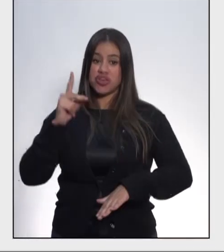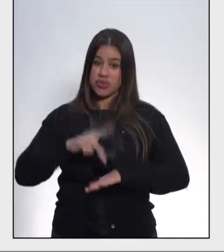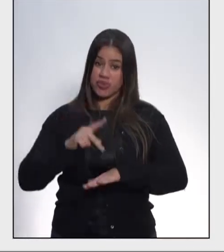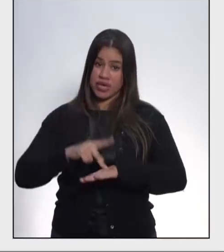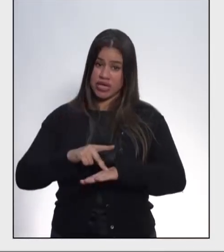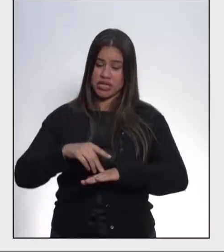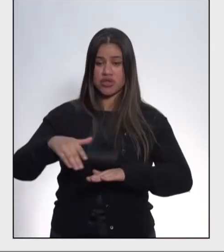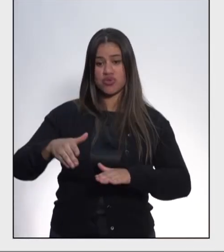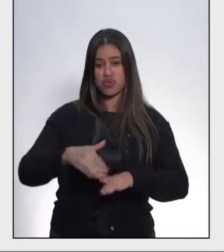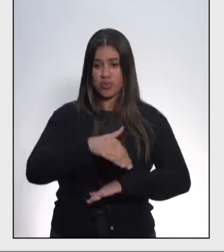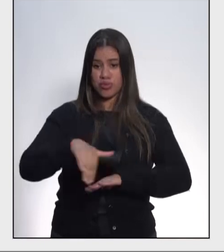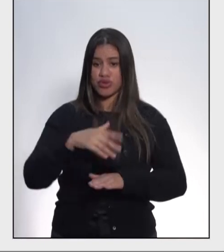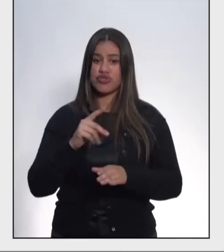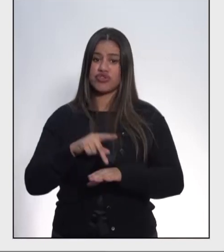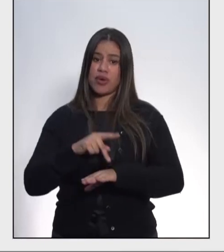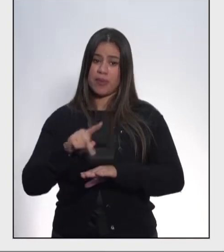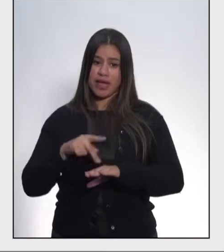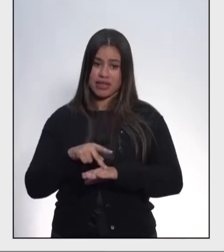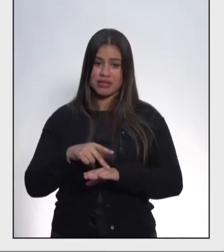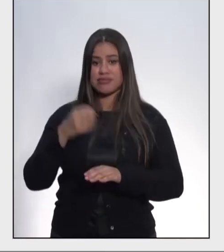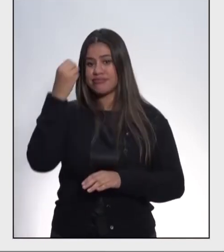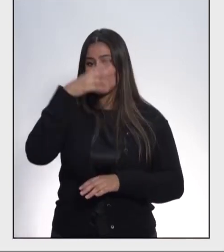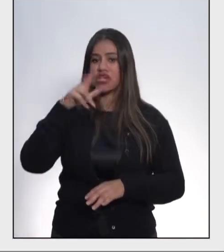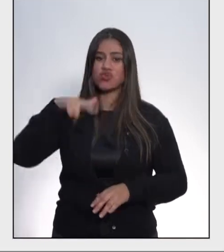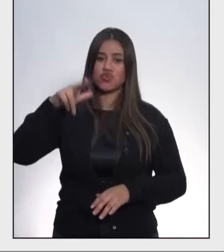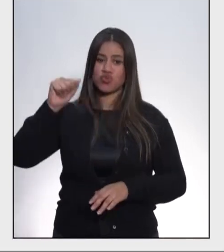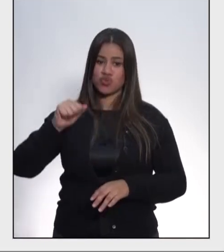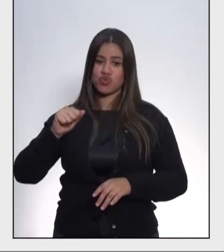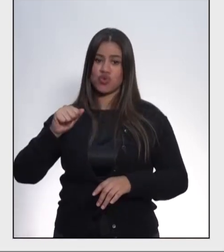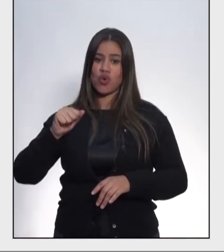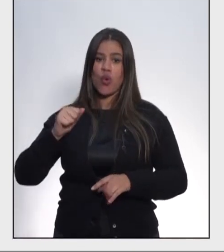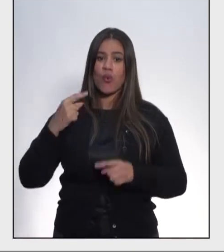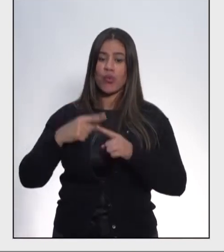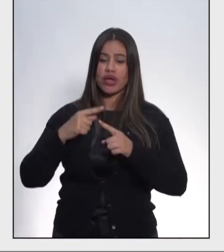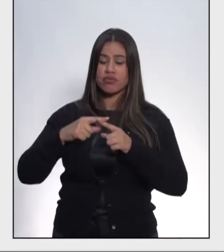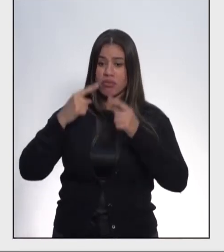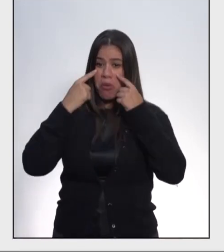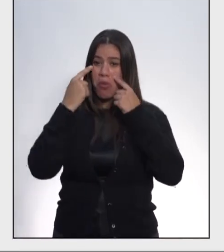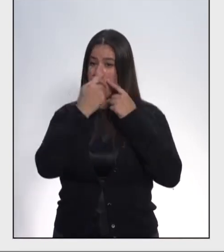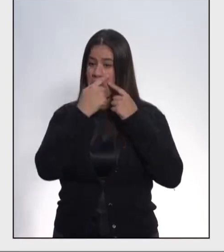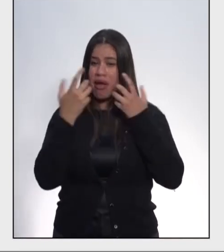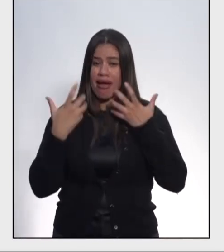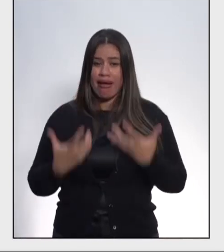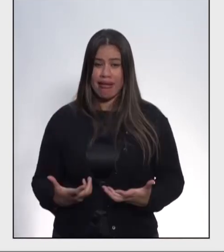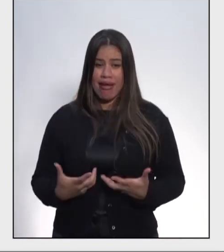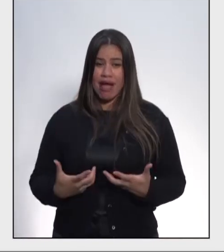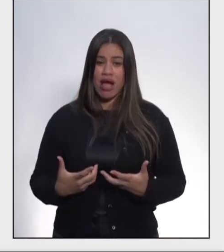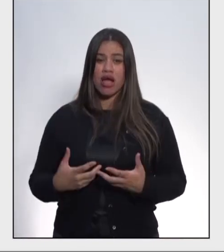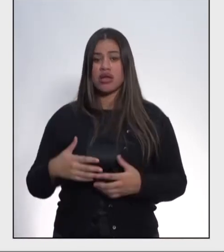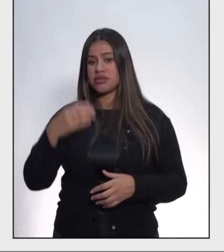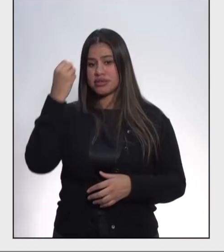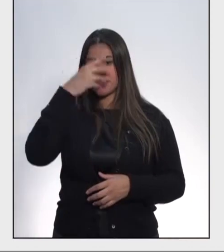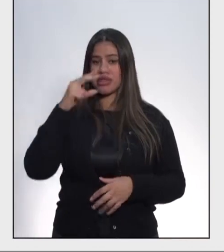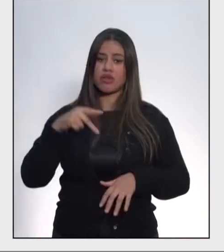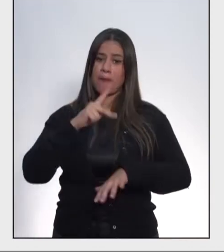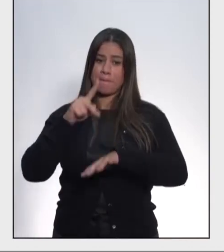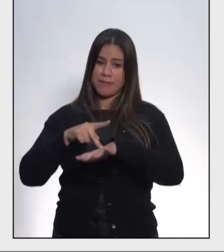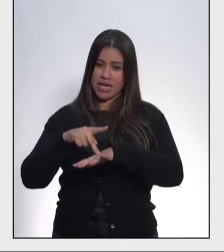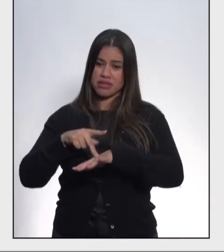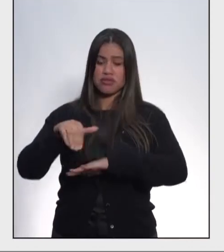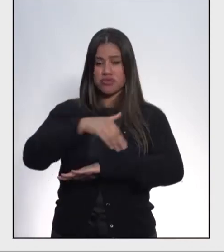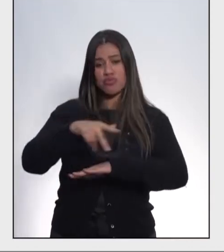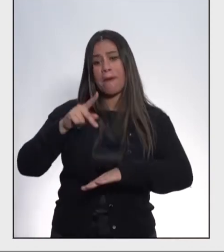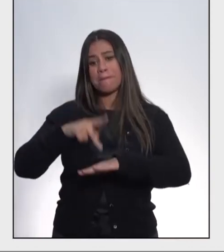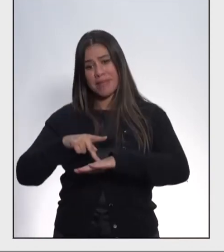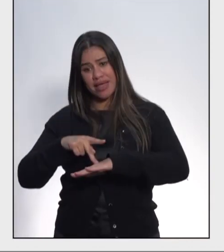no meio do caminho tinha uma pedra. Nunca me esquecerei desse acontecimento na vida das minhas retinas tão fatigadas. Nunca me esquecerei que no meio do caminho tinha uma pedra no